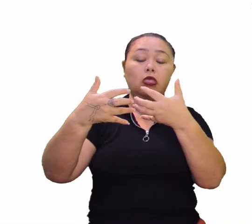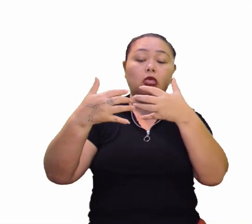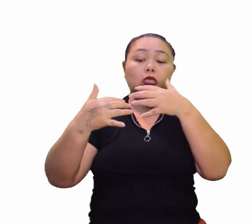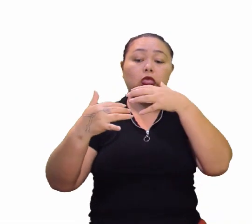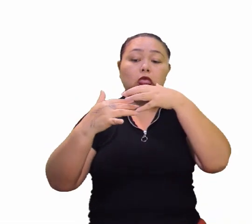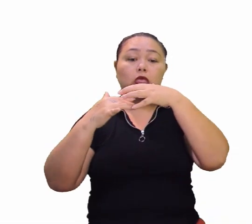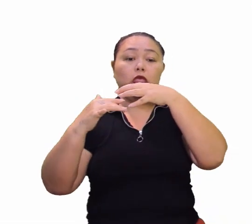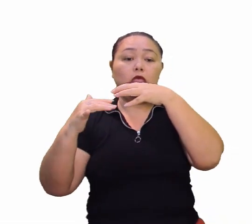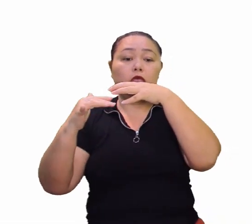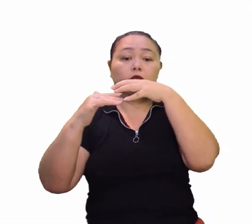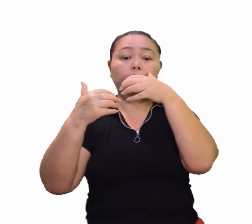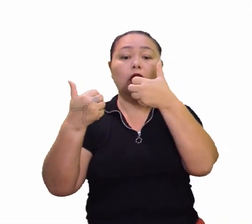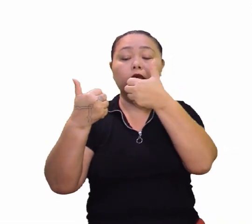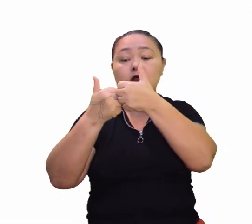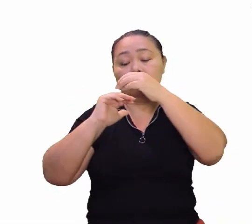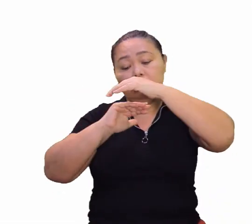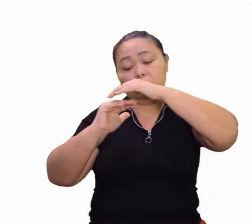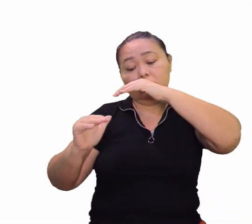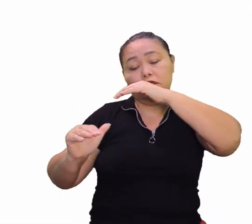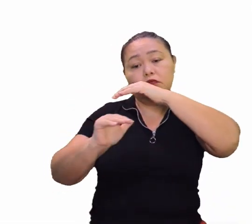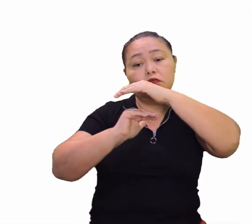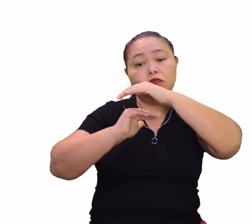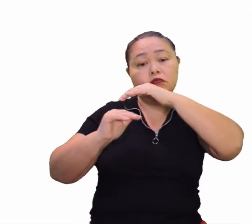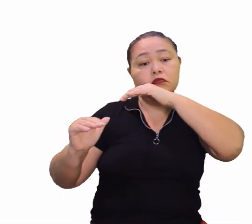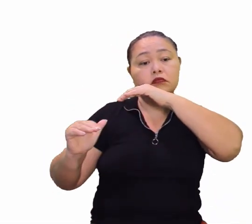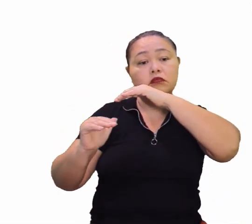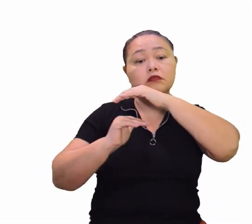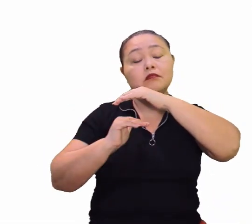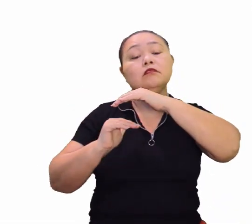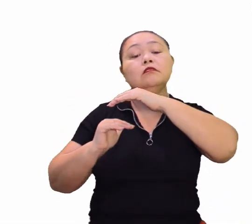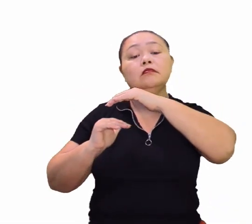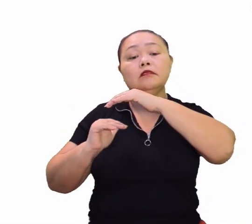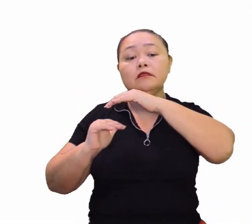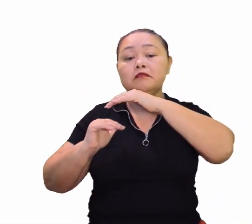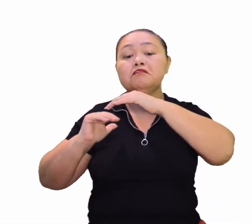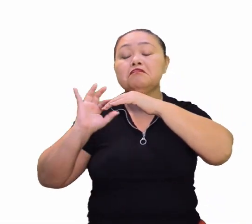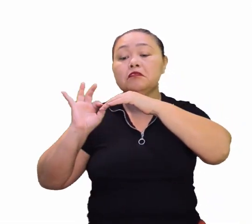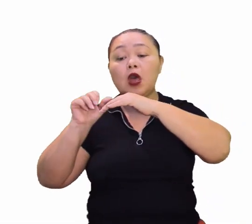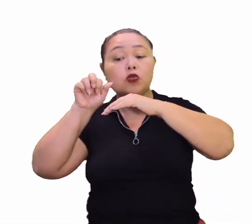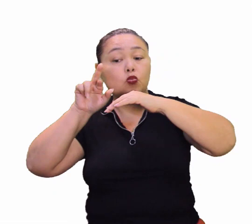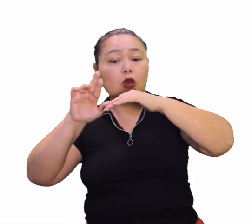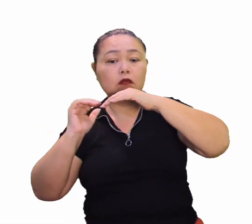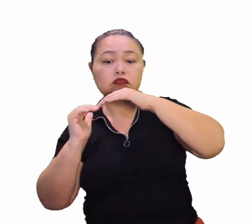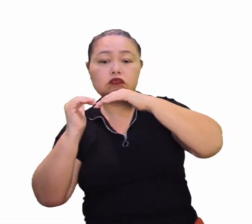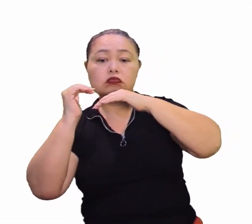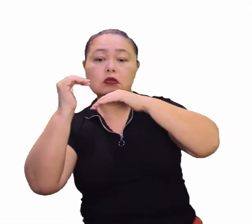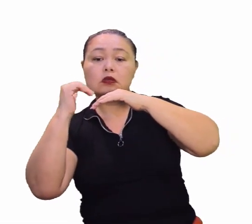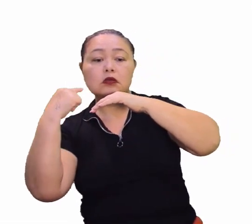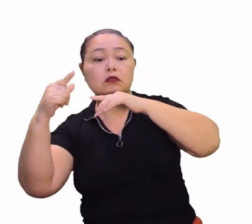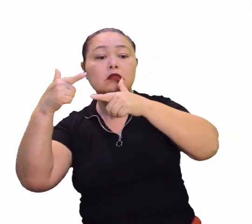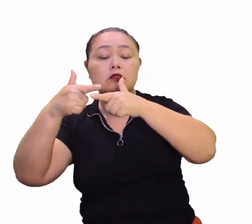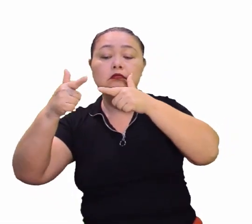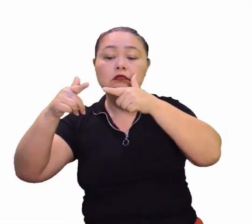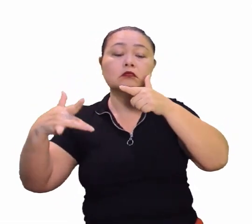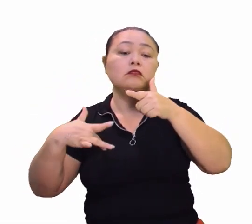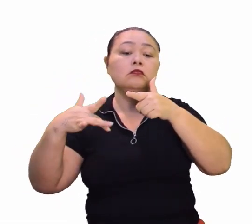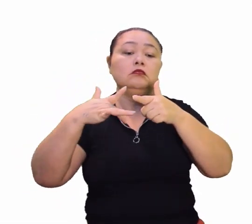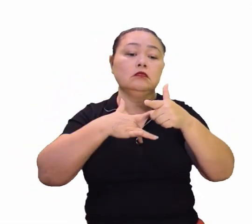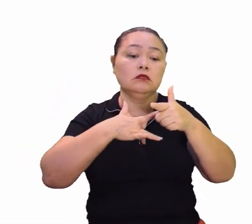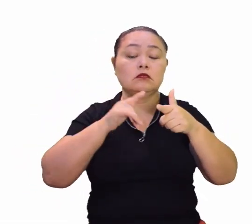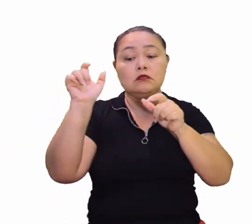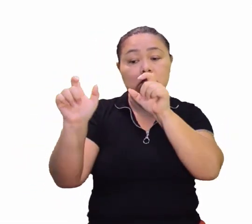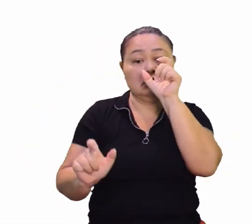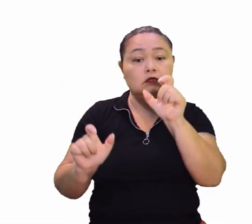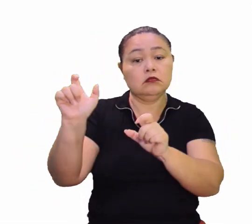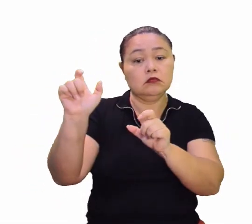e concentram-se próximos à superfície, o que compromete a qualidade do ar e gera problemas de